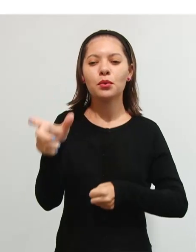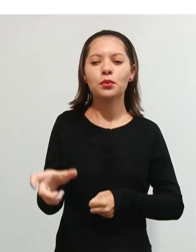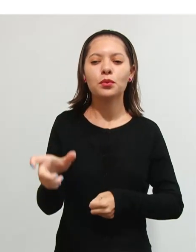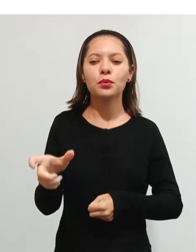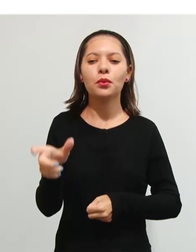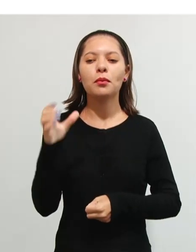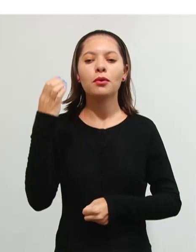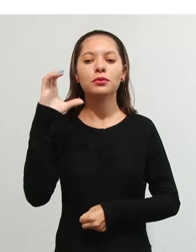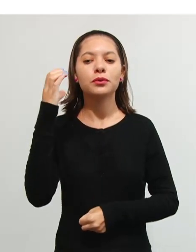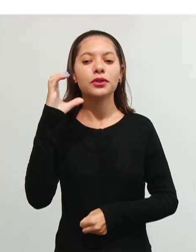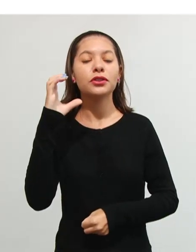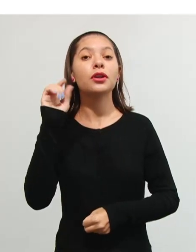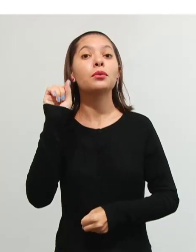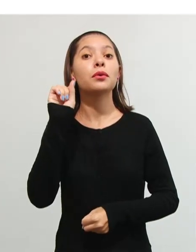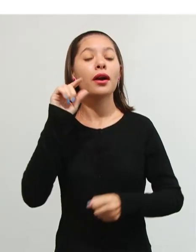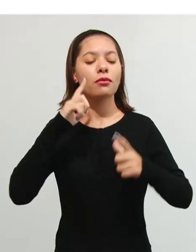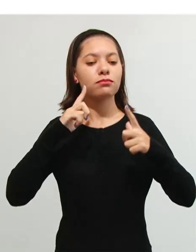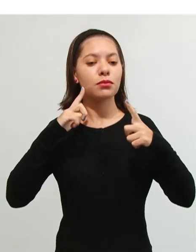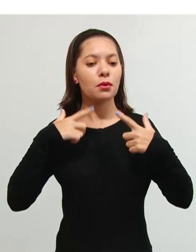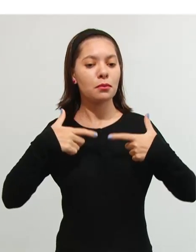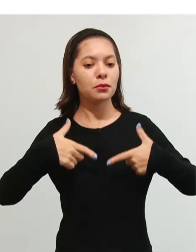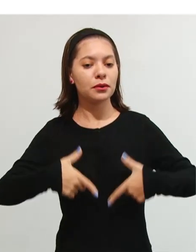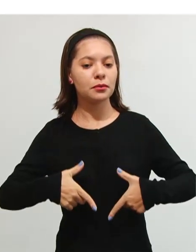o cientista do comportamento.